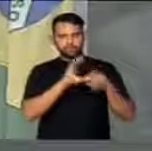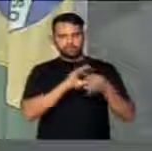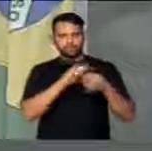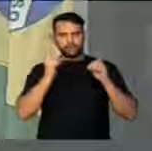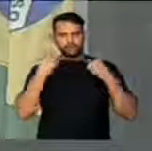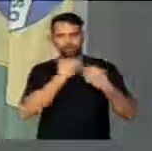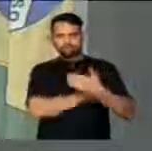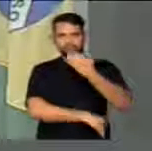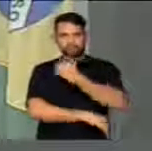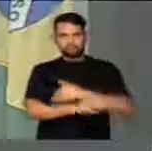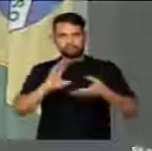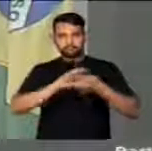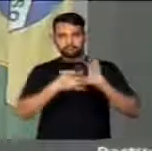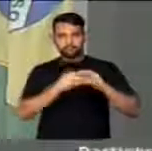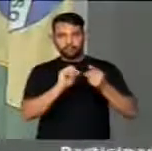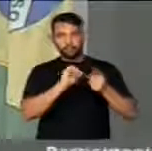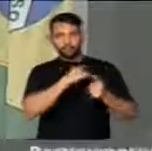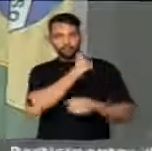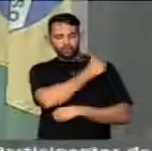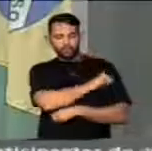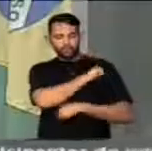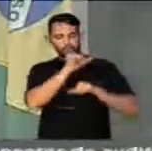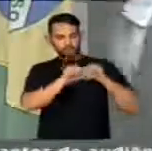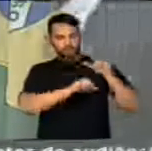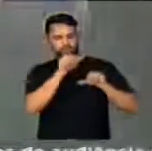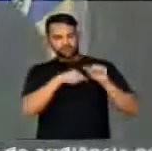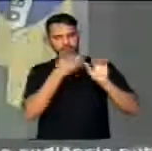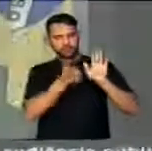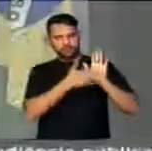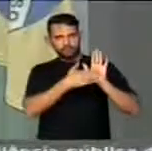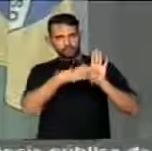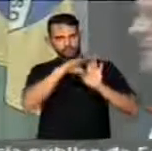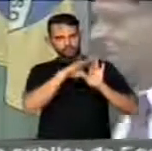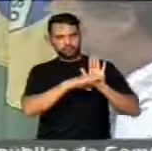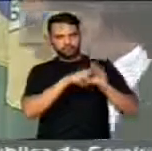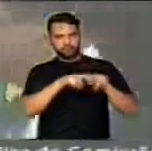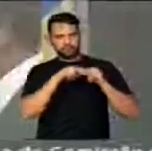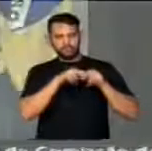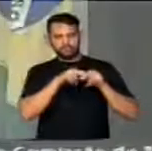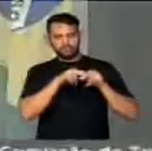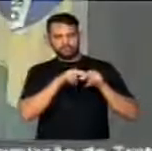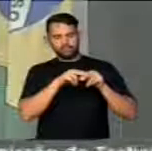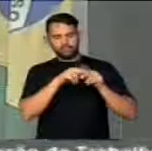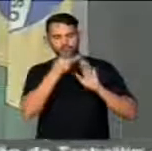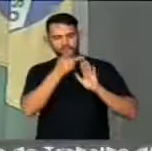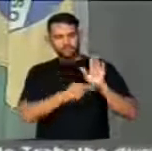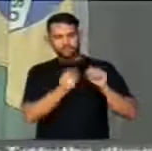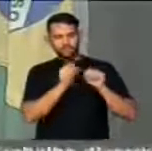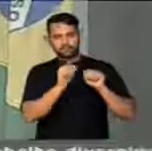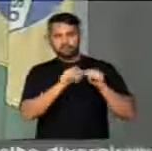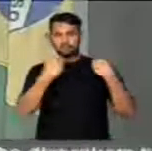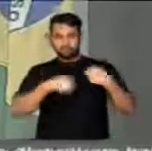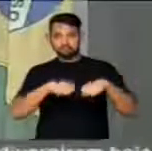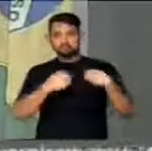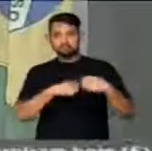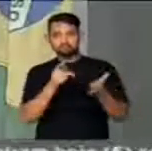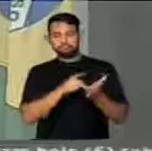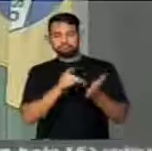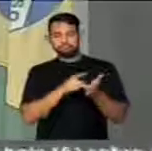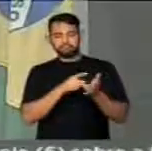crimes militares em tempos de paz e as competências quanto ao julgamento. É o seguinte o